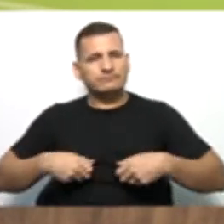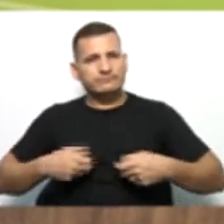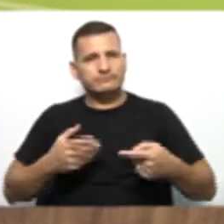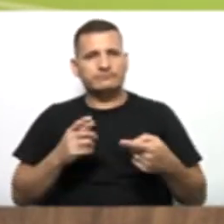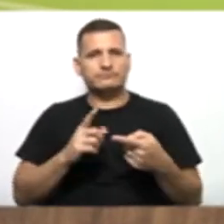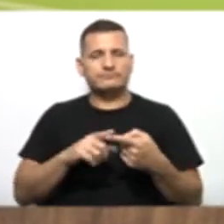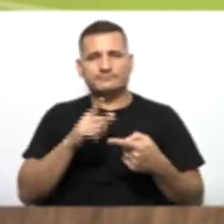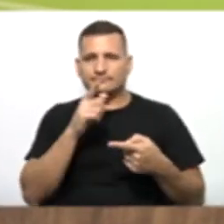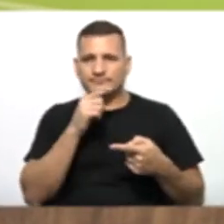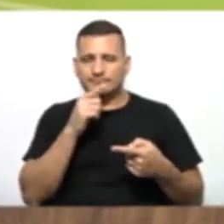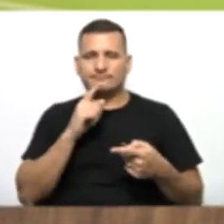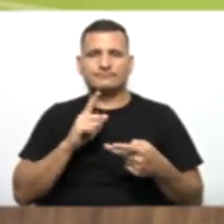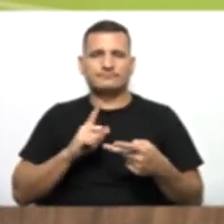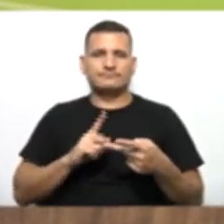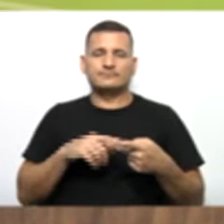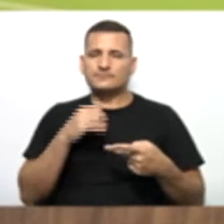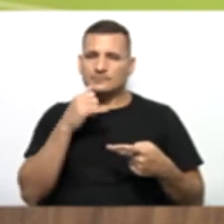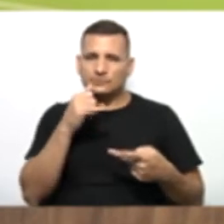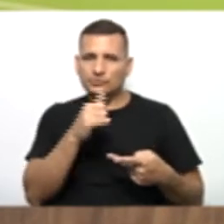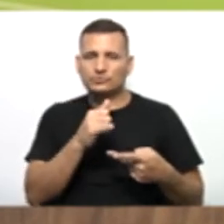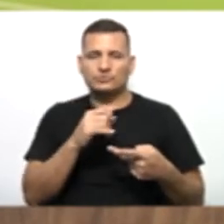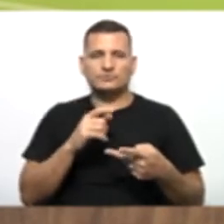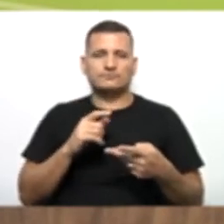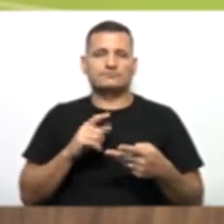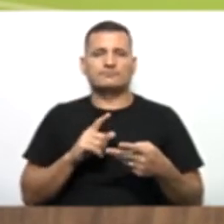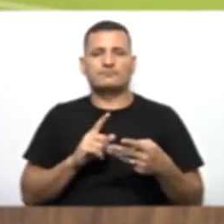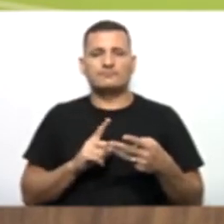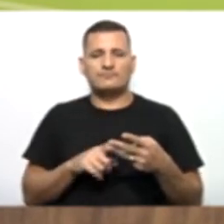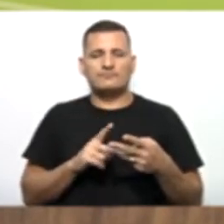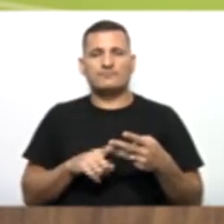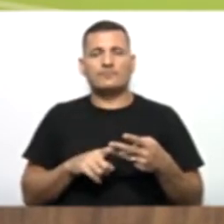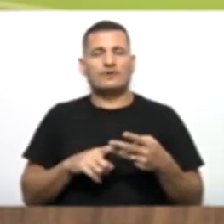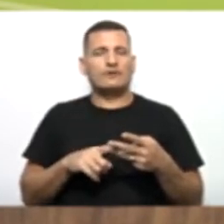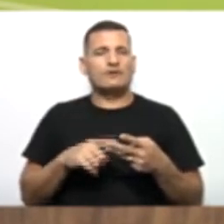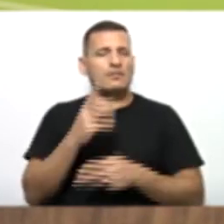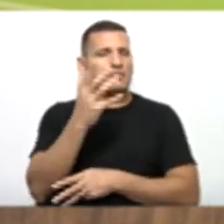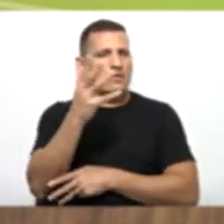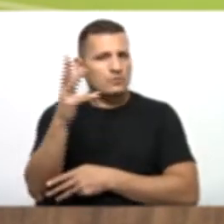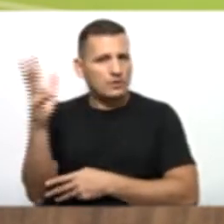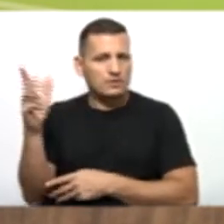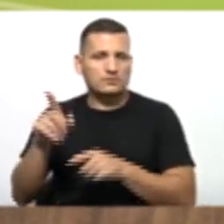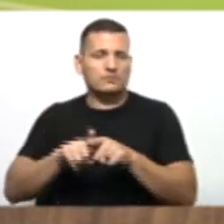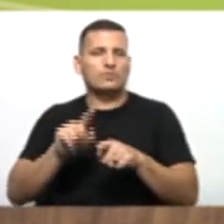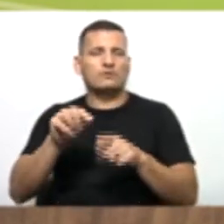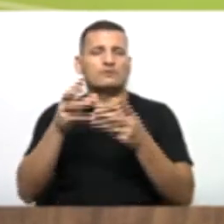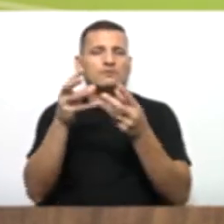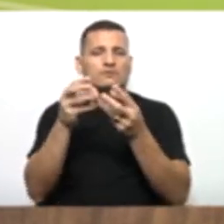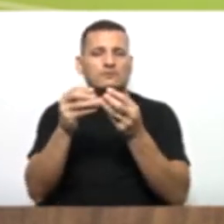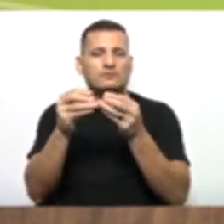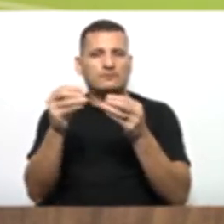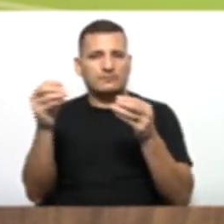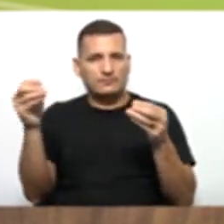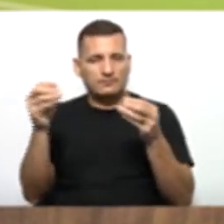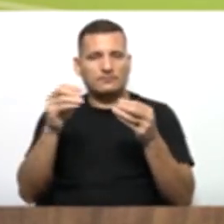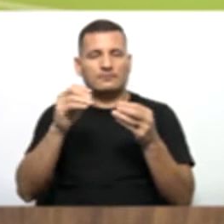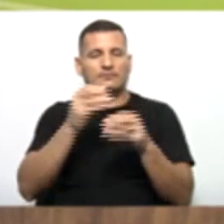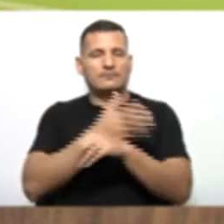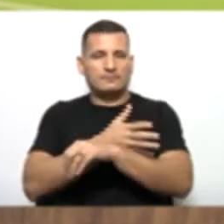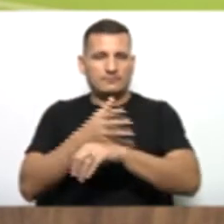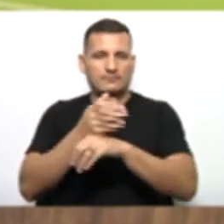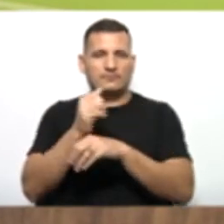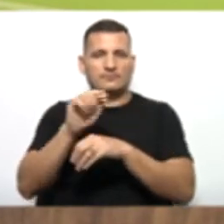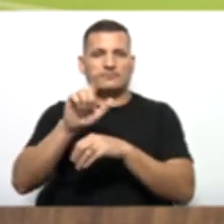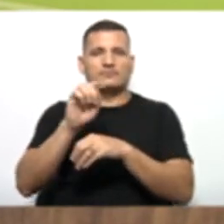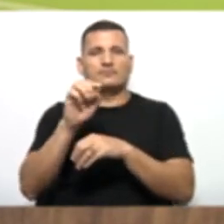a gente está gastando energia, a gente está gastando a própria natureza, um algodão ou algum outro